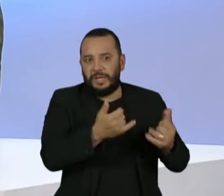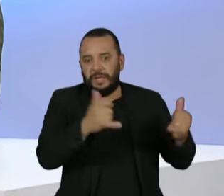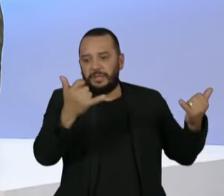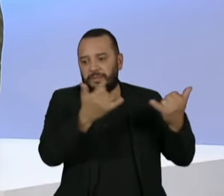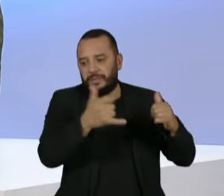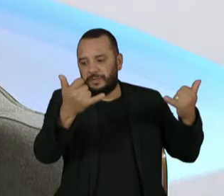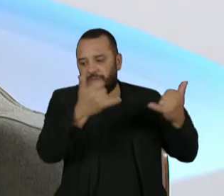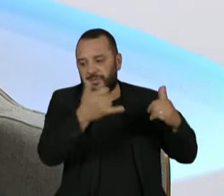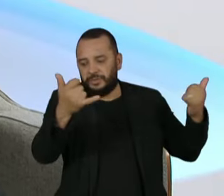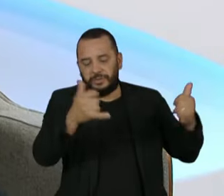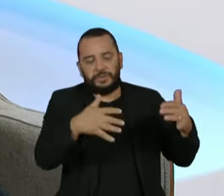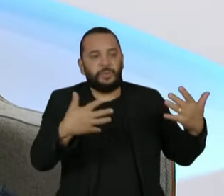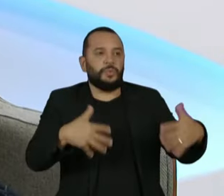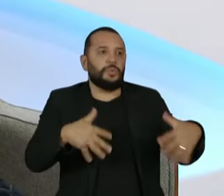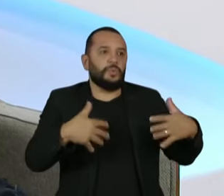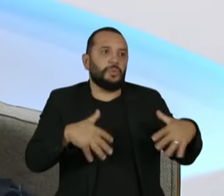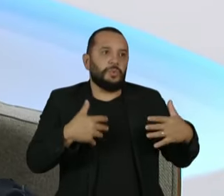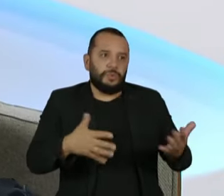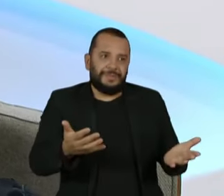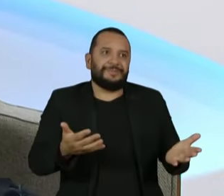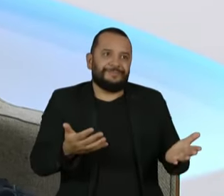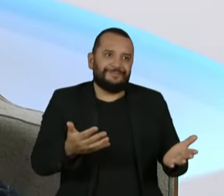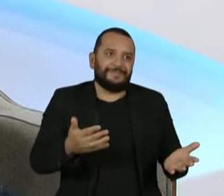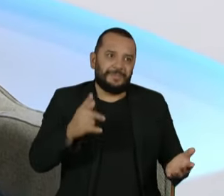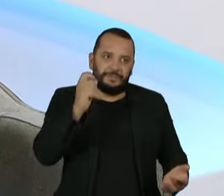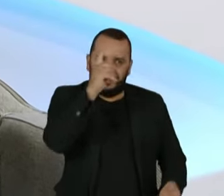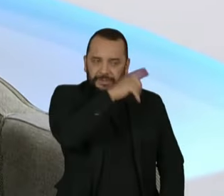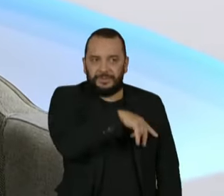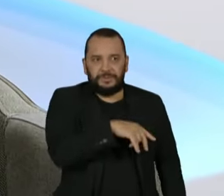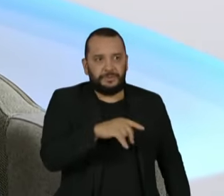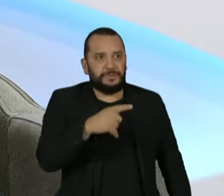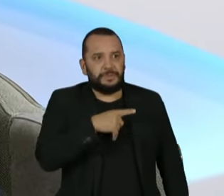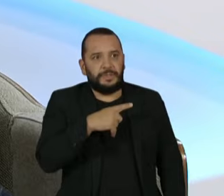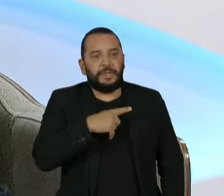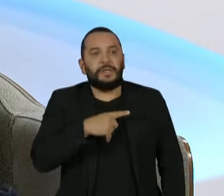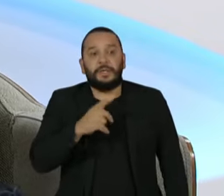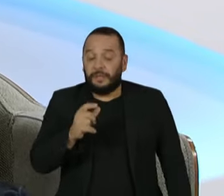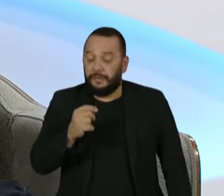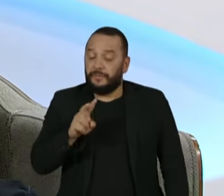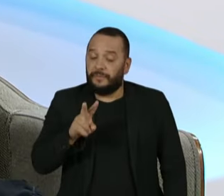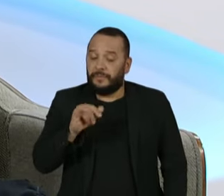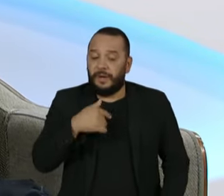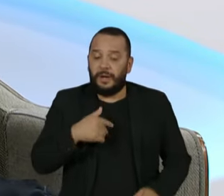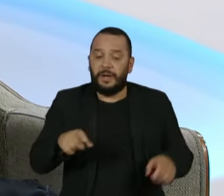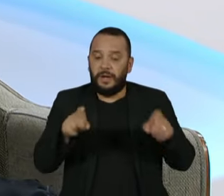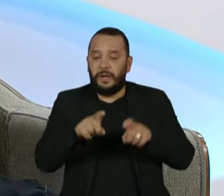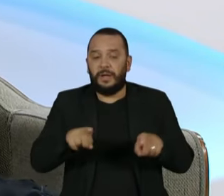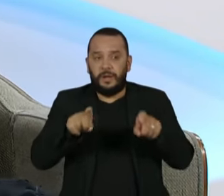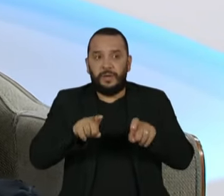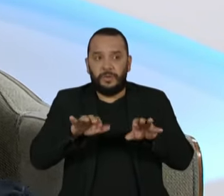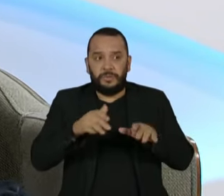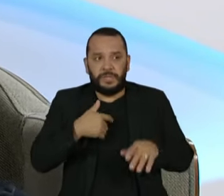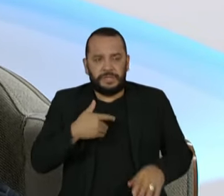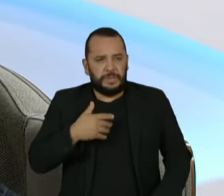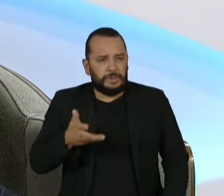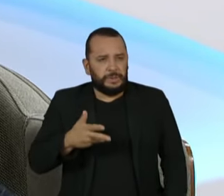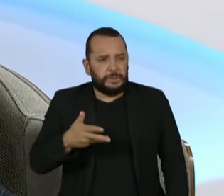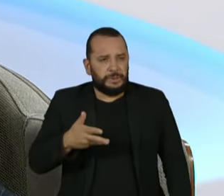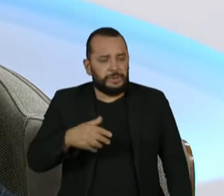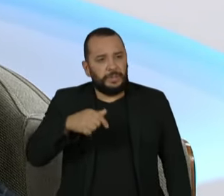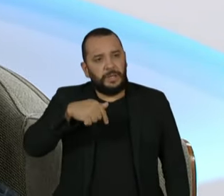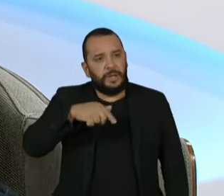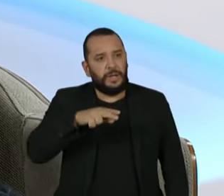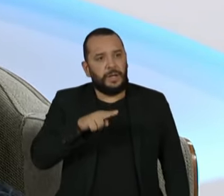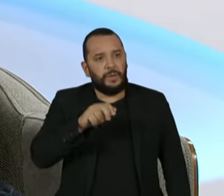gente assume que seria muito mais do que isso eu acho que tem computação quântica no horizonte tem computação quântica no horizonte que se algumas